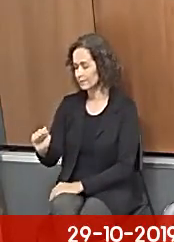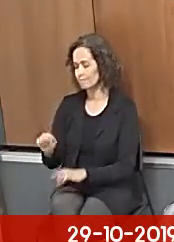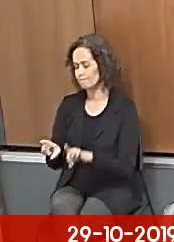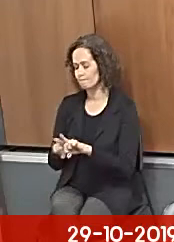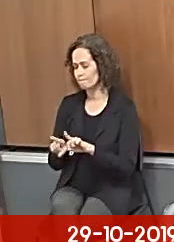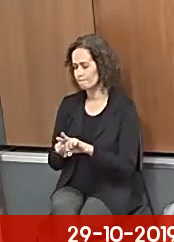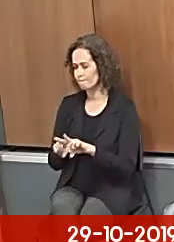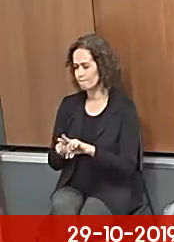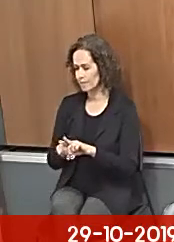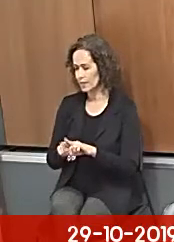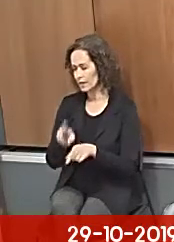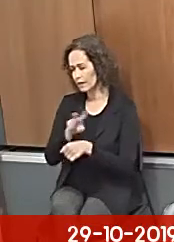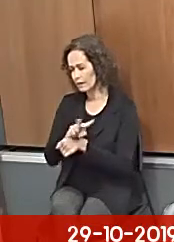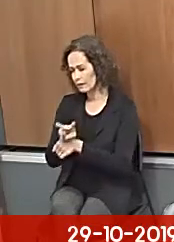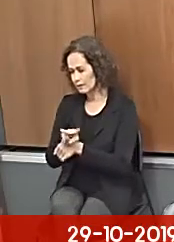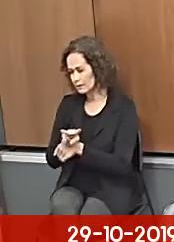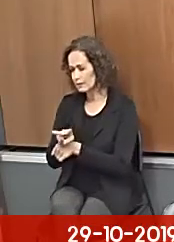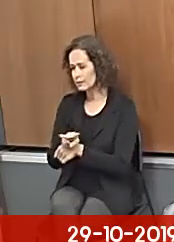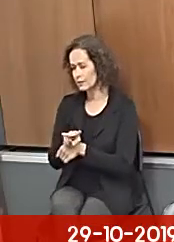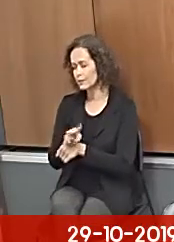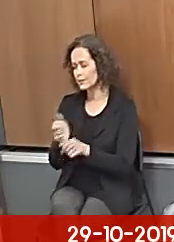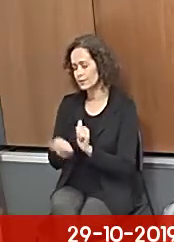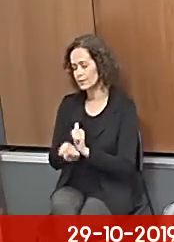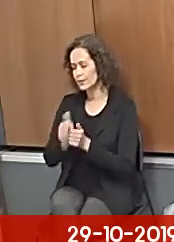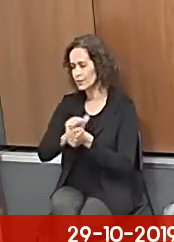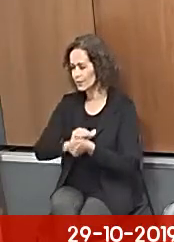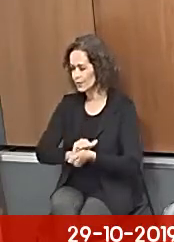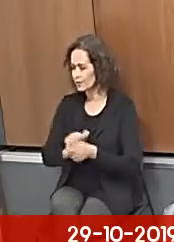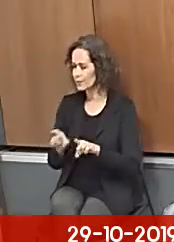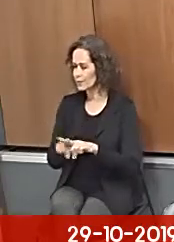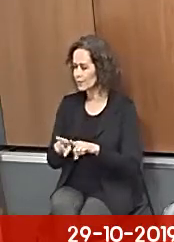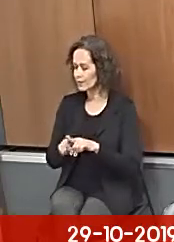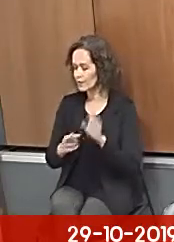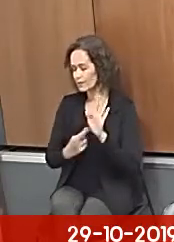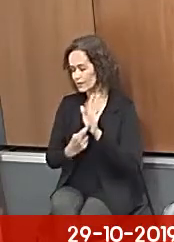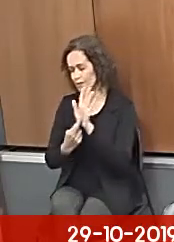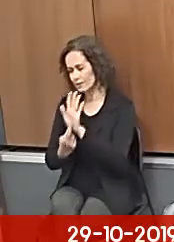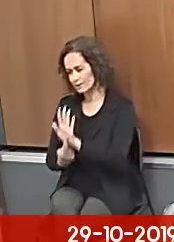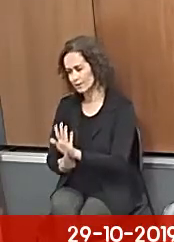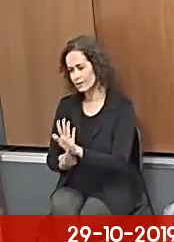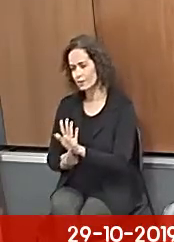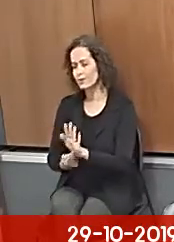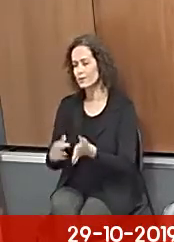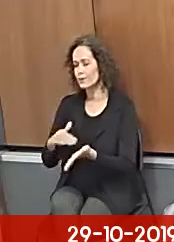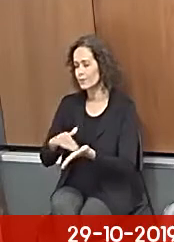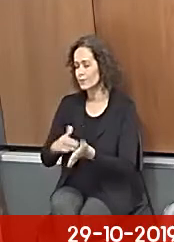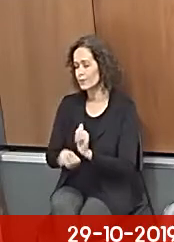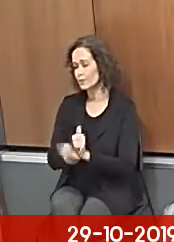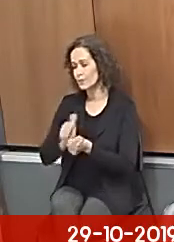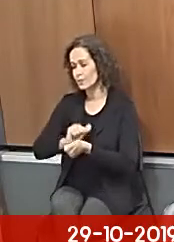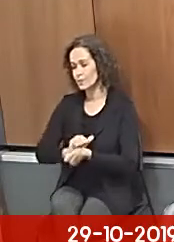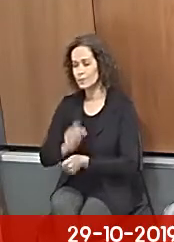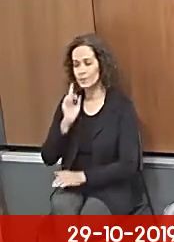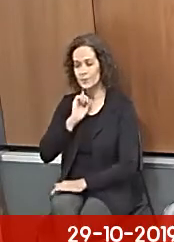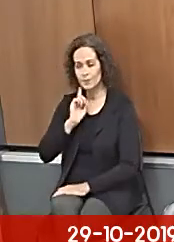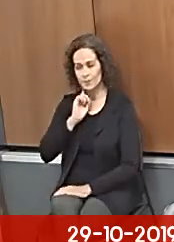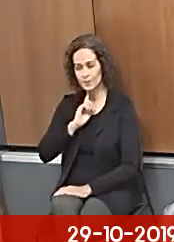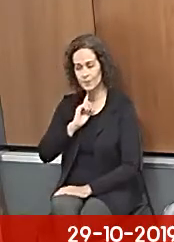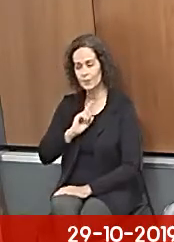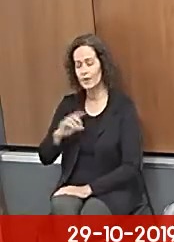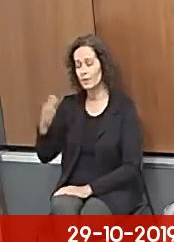Campolina, analista esportiva, representante José Francisco, subsecretário de Esporte, Estado de Minas Gerais. A Lina está aqui à minha